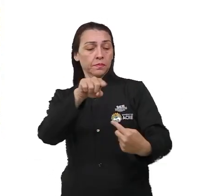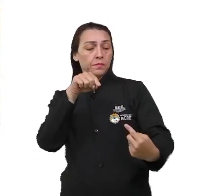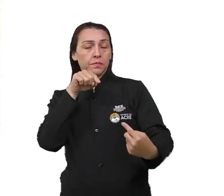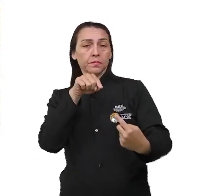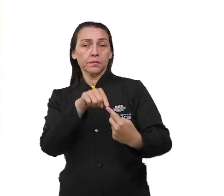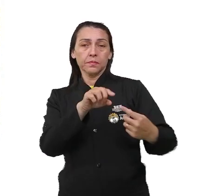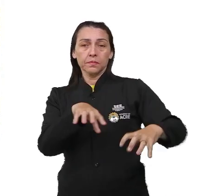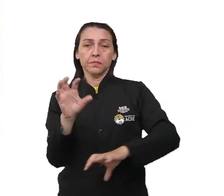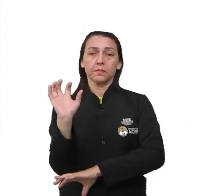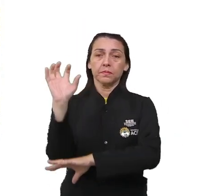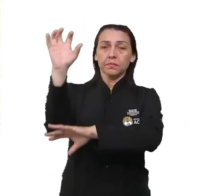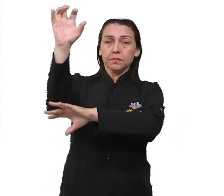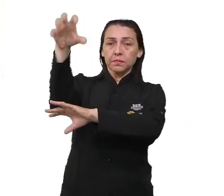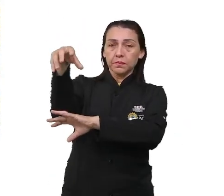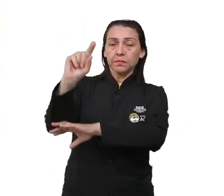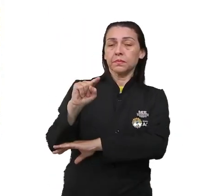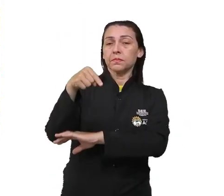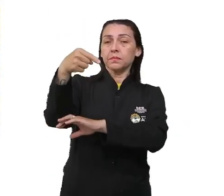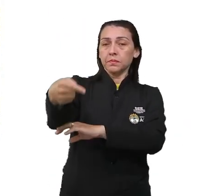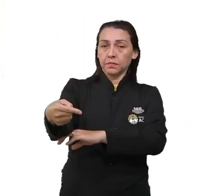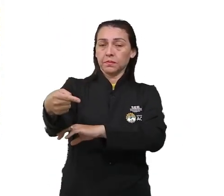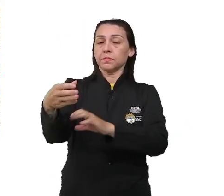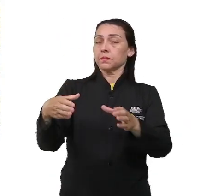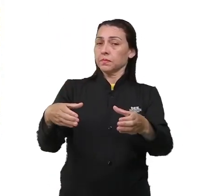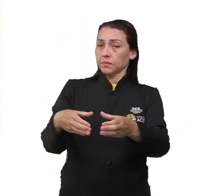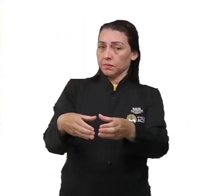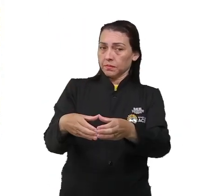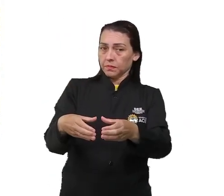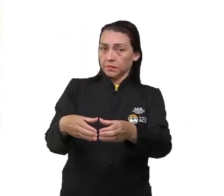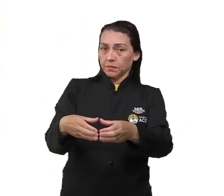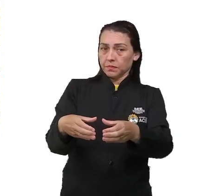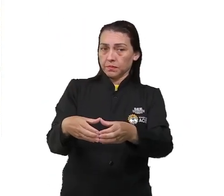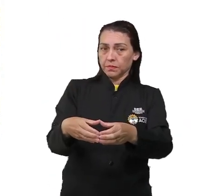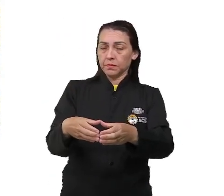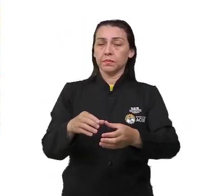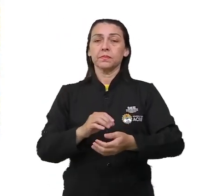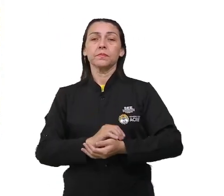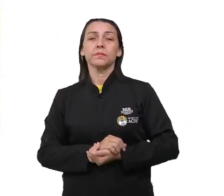objetivo de jogar a bola através do aro do adversário.